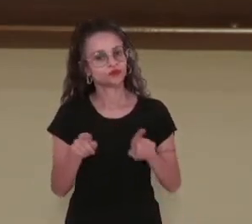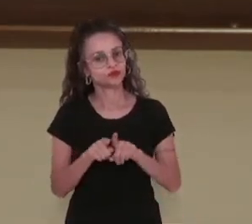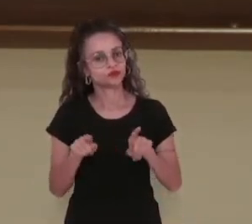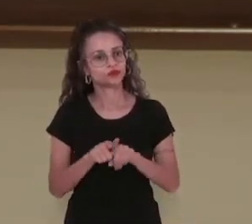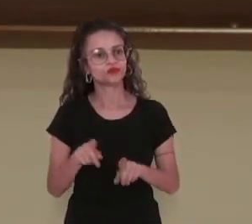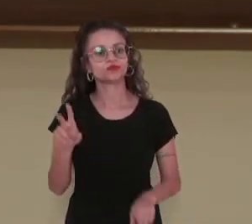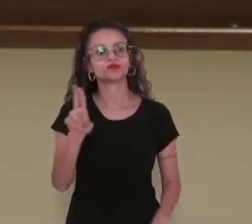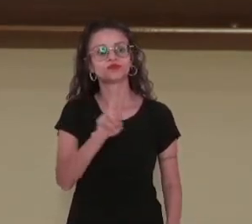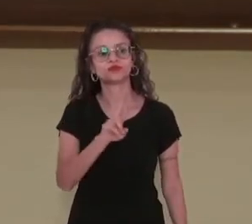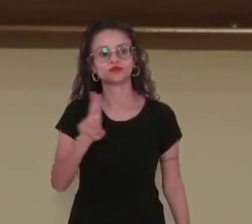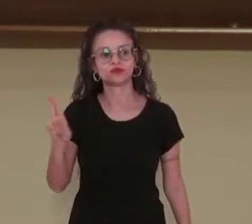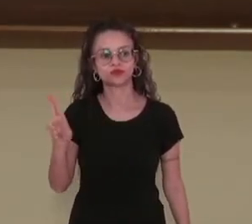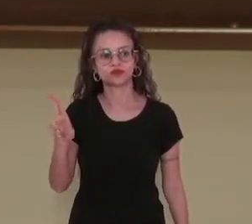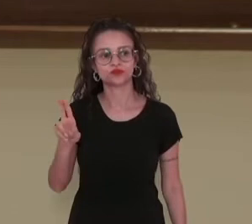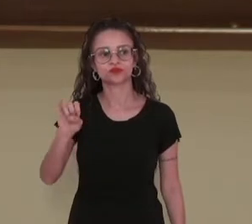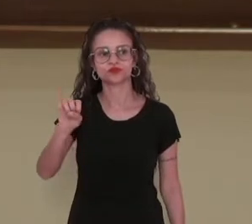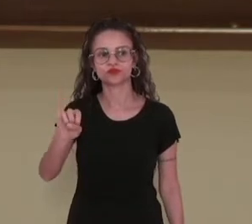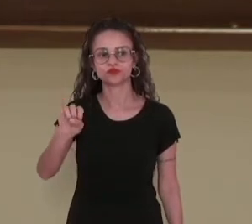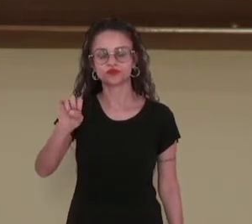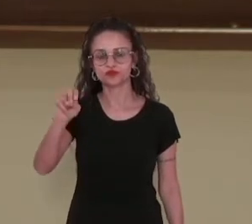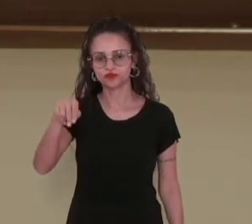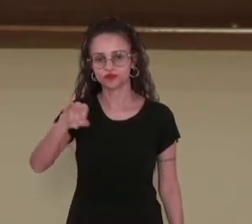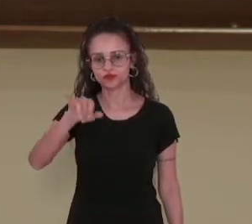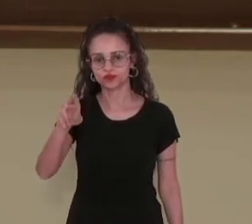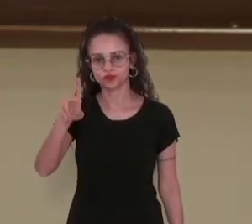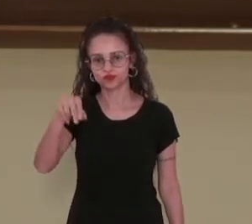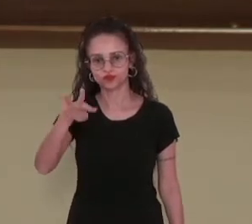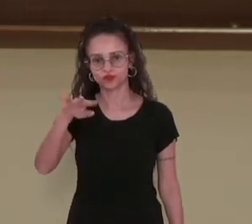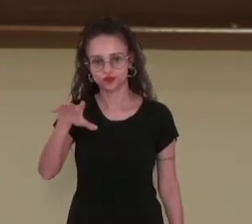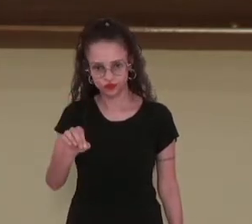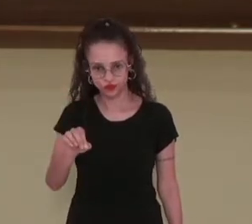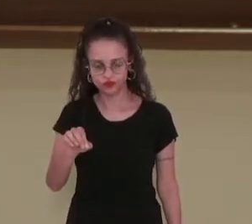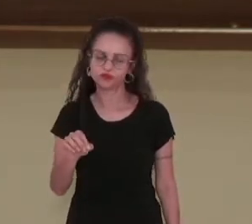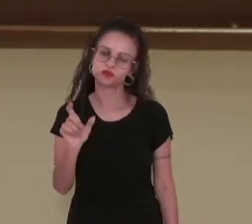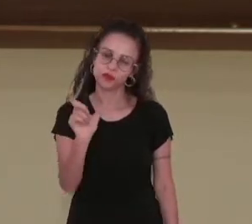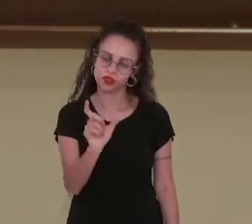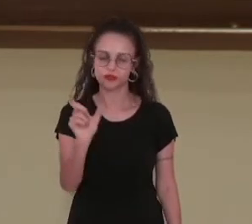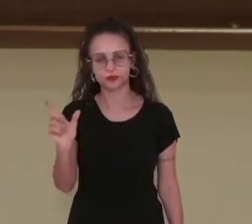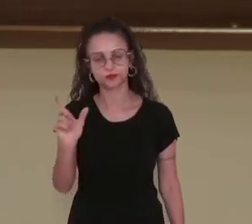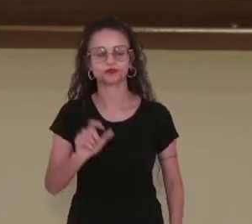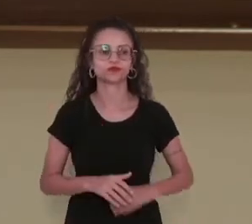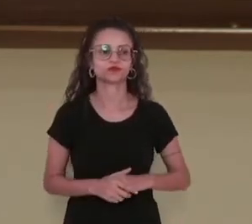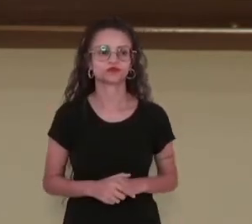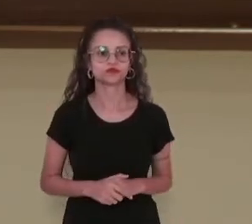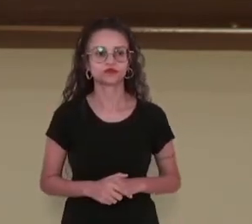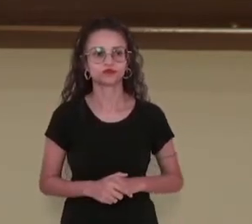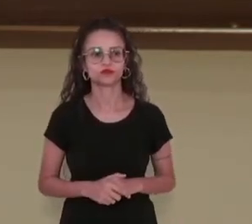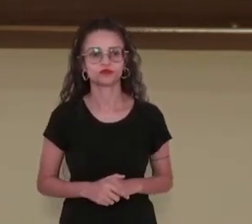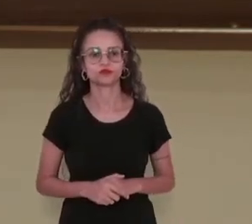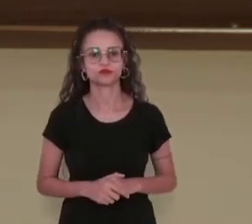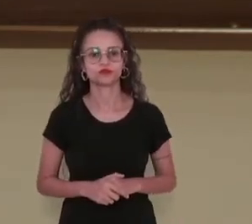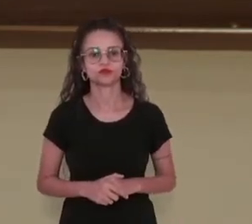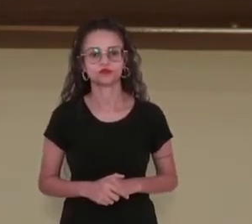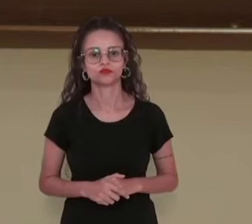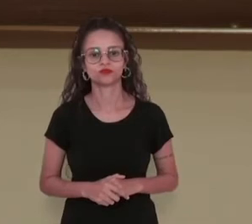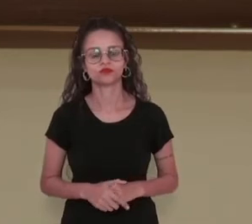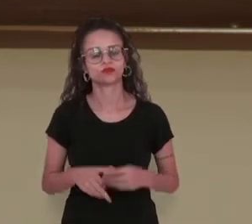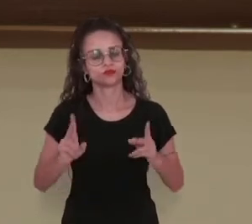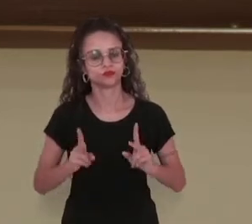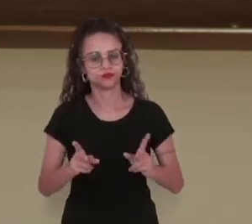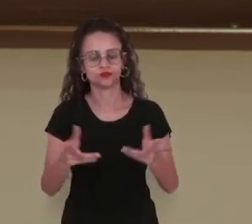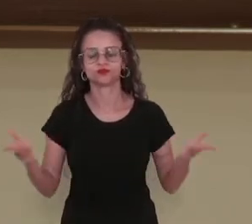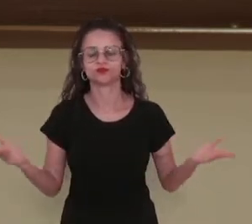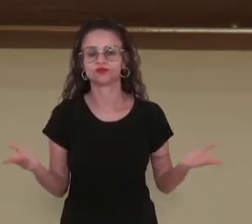de injuntivo. Então, não esqueça, imperativo ou injuntivo. Seguimos